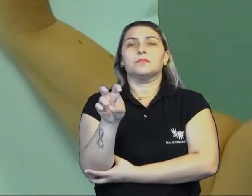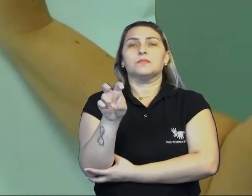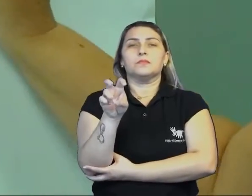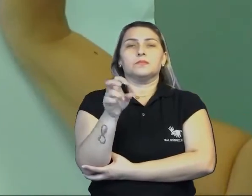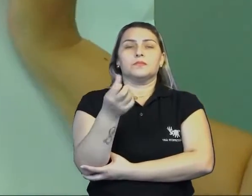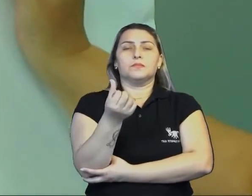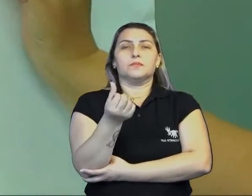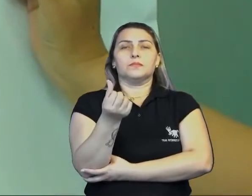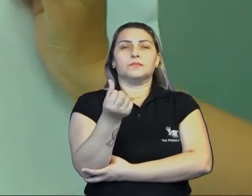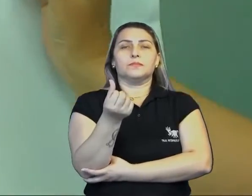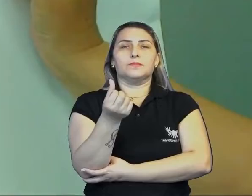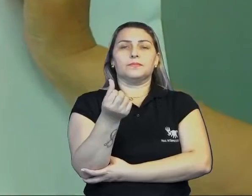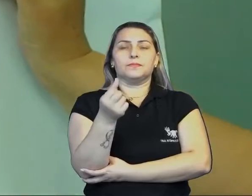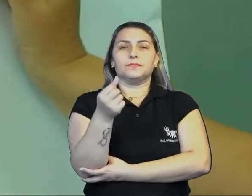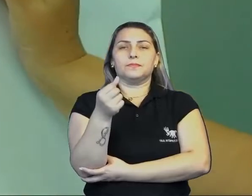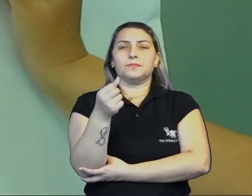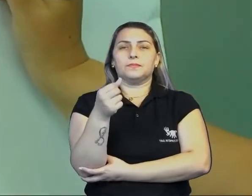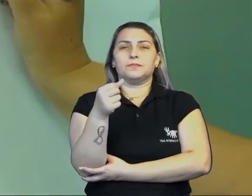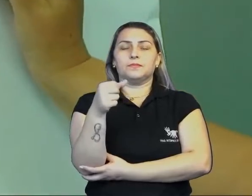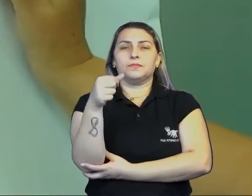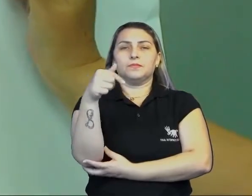5, 6,